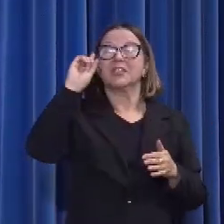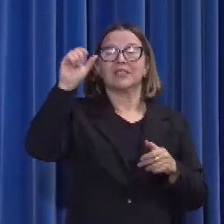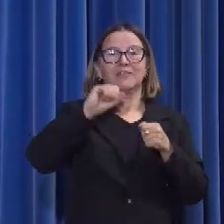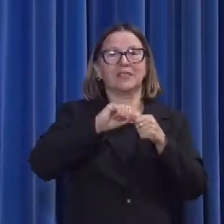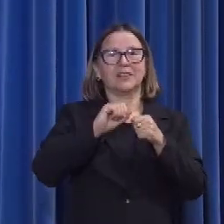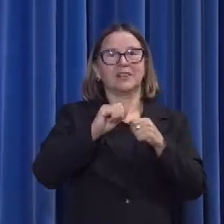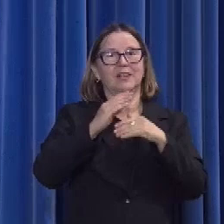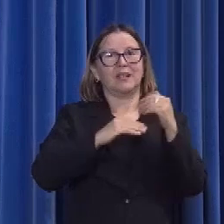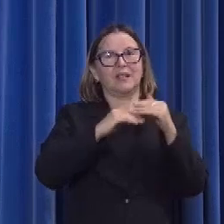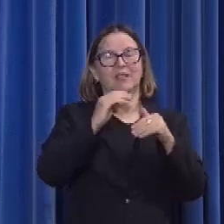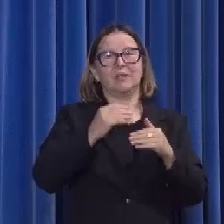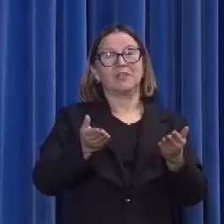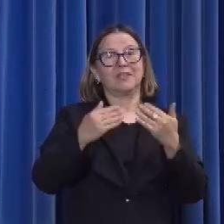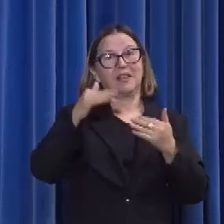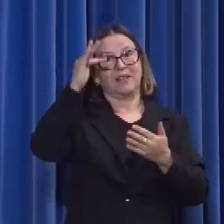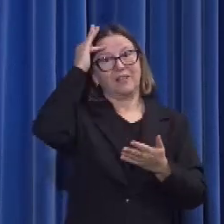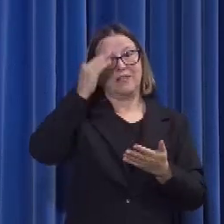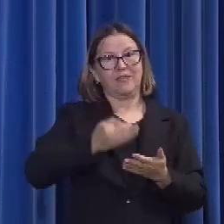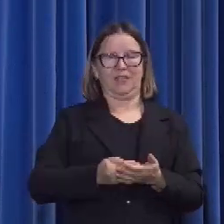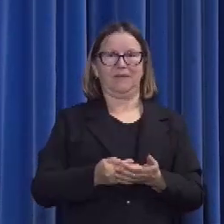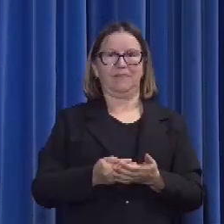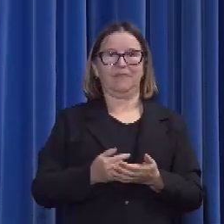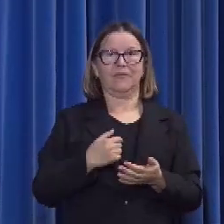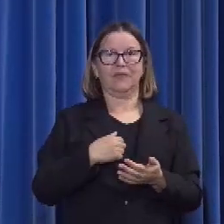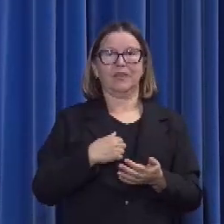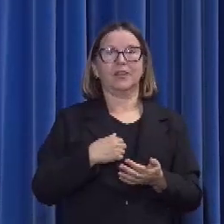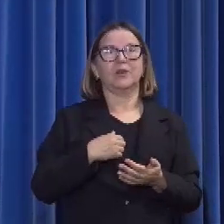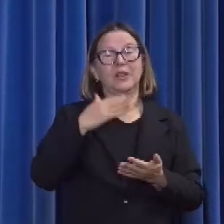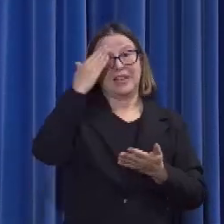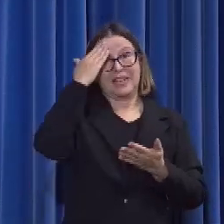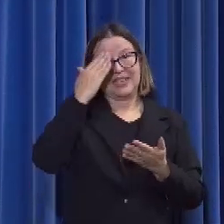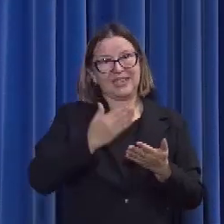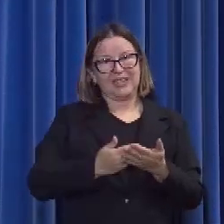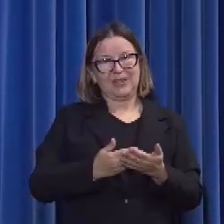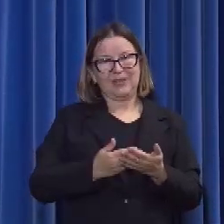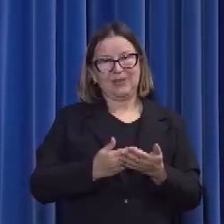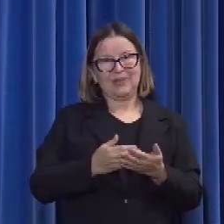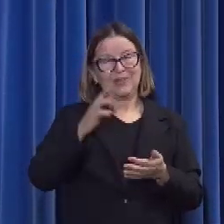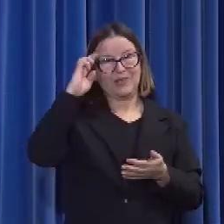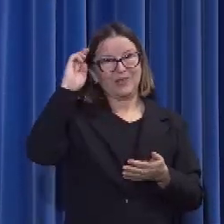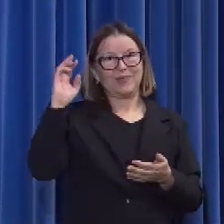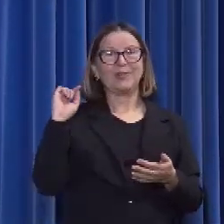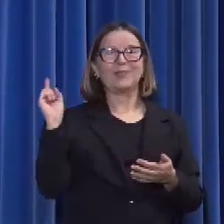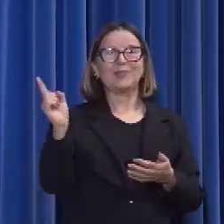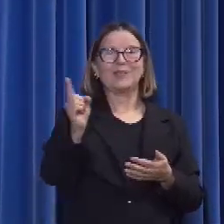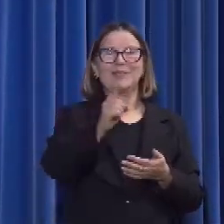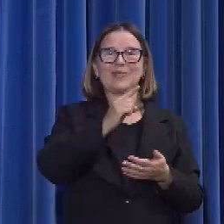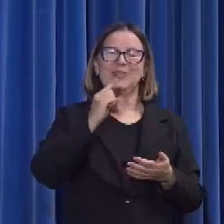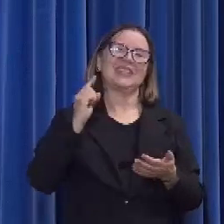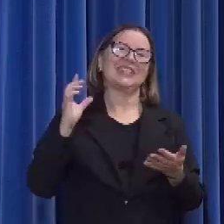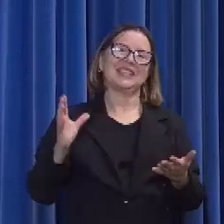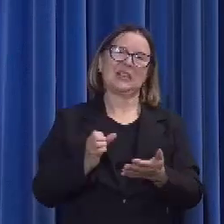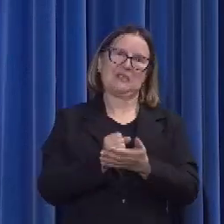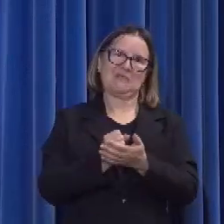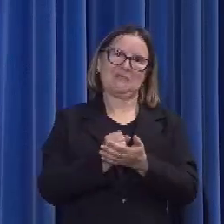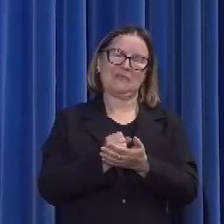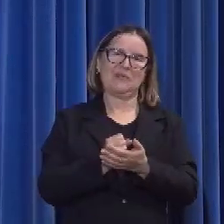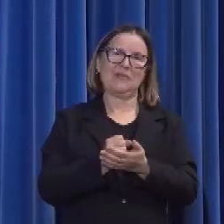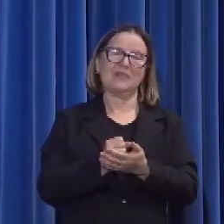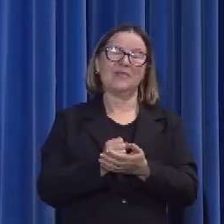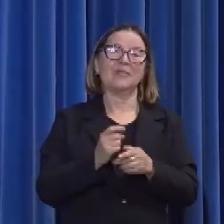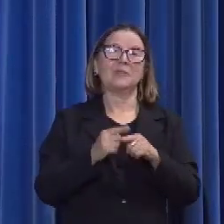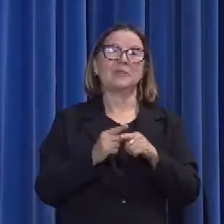Eu creio que o Senhor nos salvou com um propósito. Aquilo que Pedro vai dizer, né? Bendito Deus e Pai do nosso Senhor Jesus Cristo, que